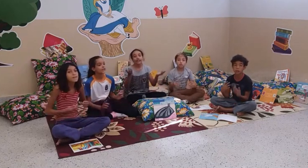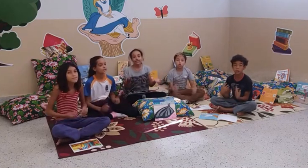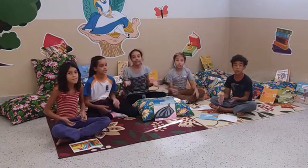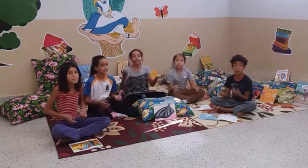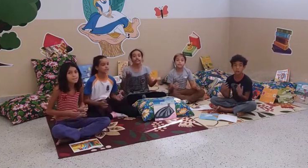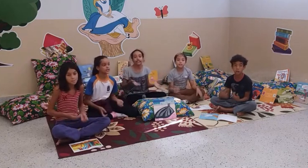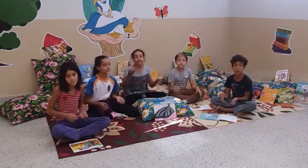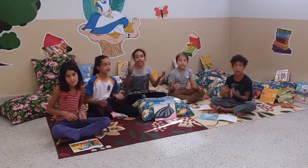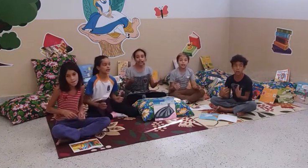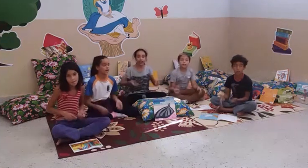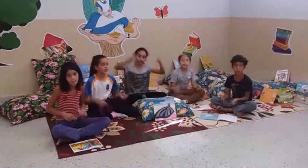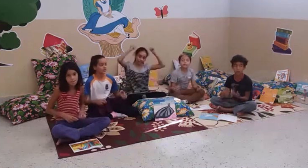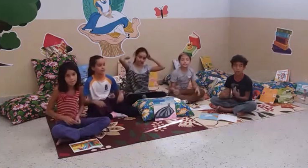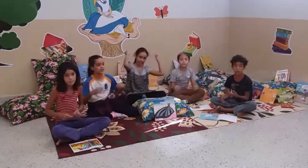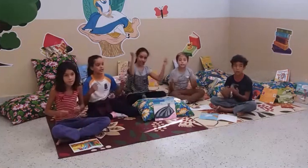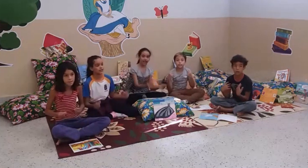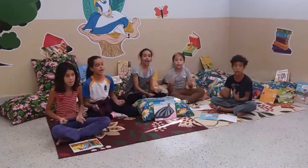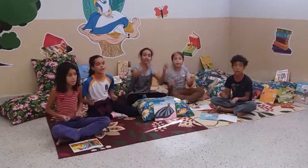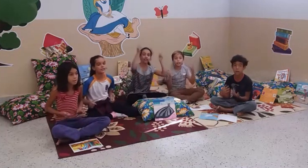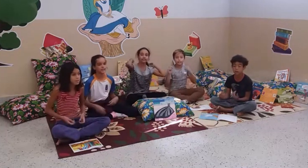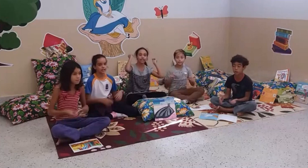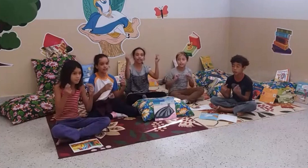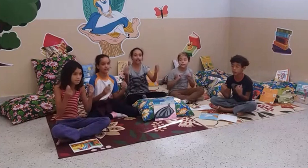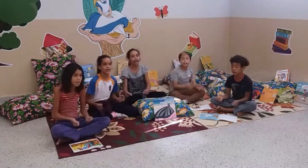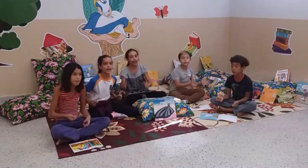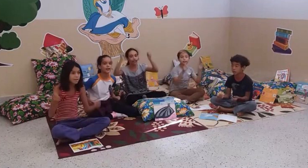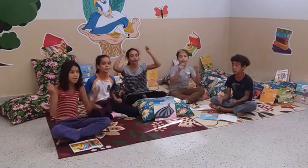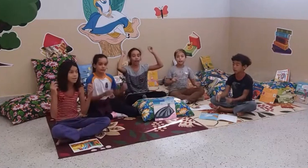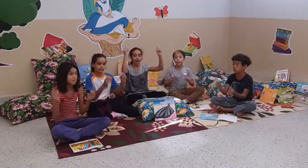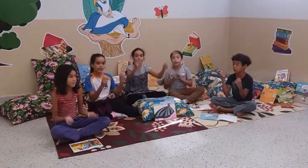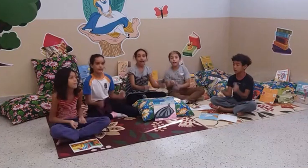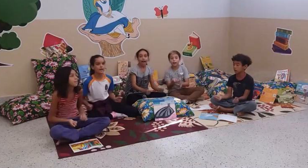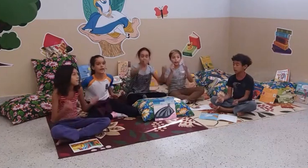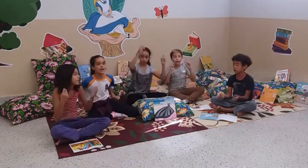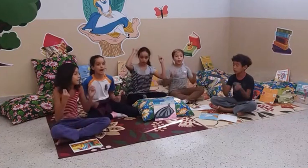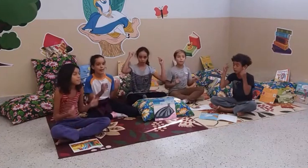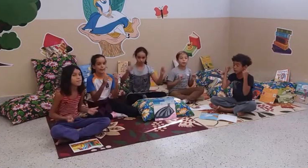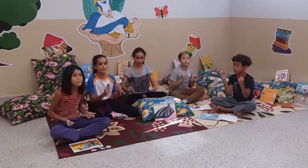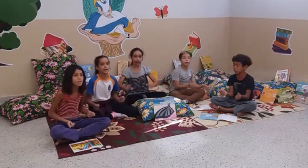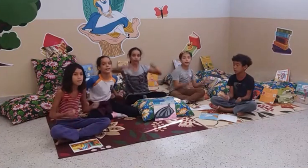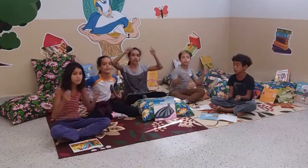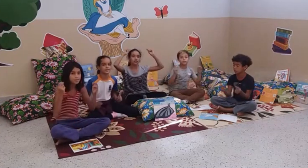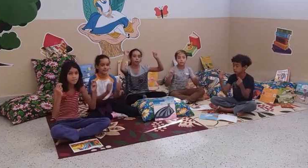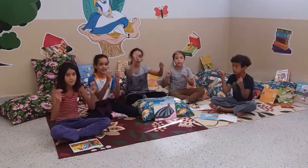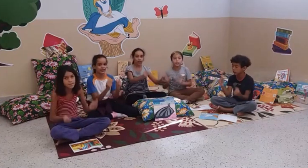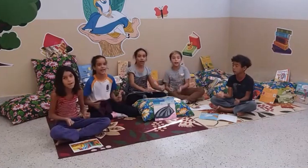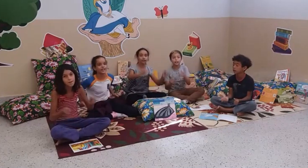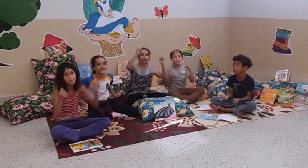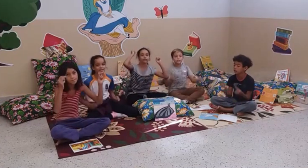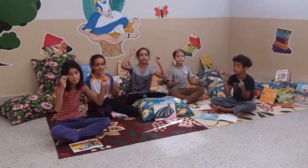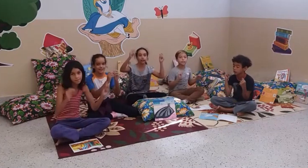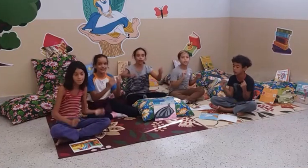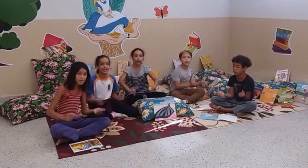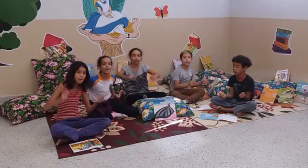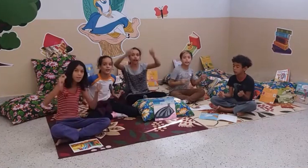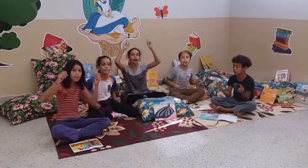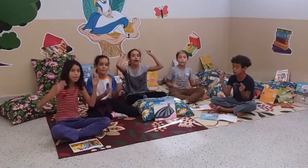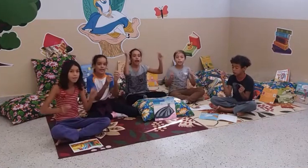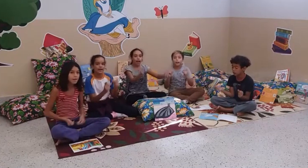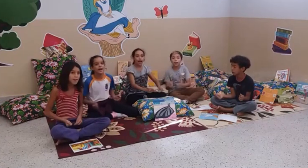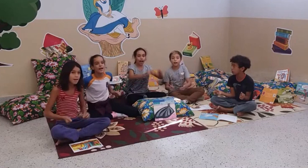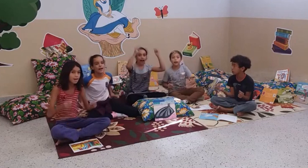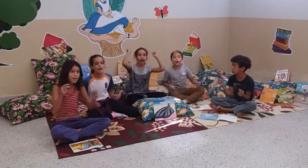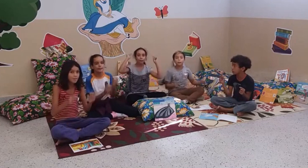ela de Cinderela. Cinderela, Cinderela, é a mãe dela. Cinderela,